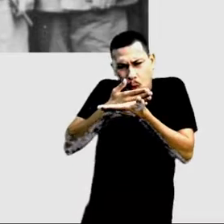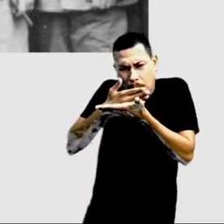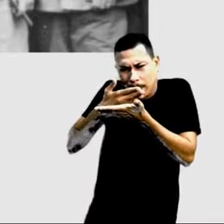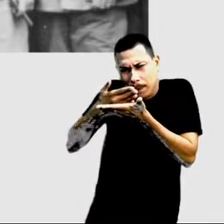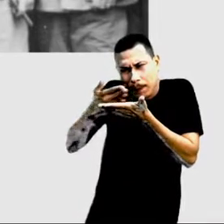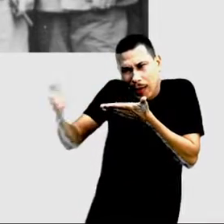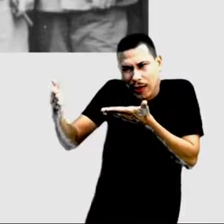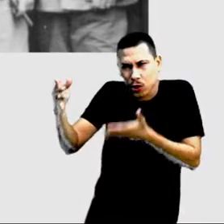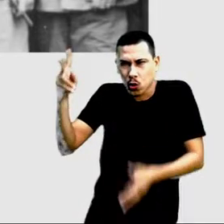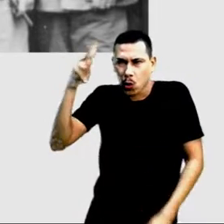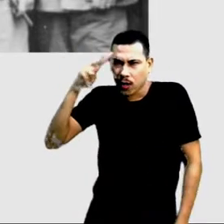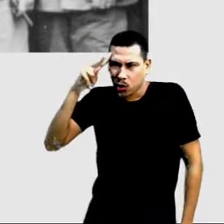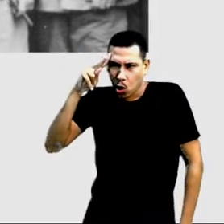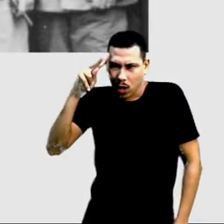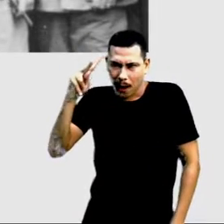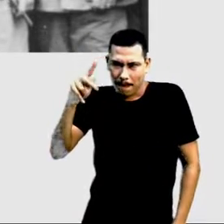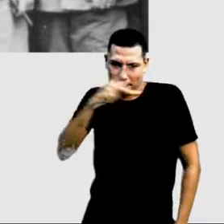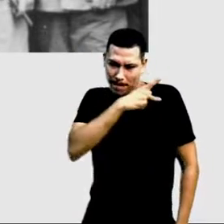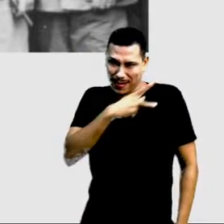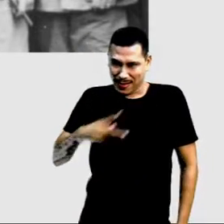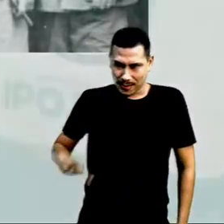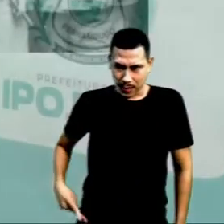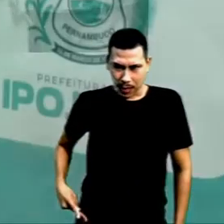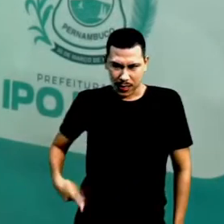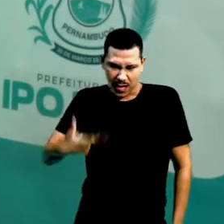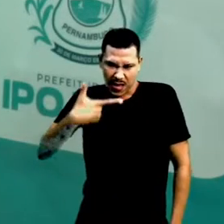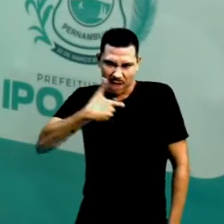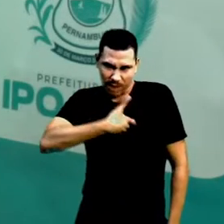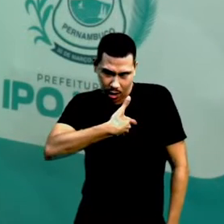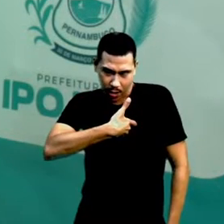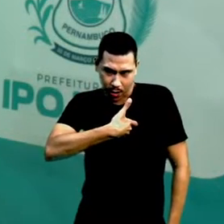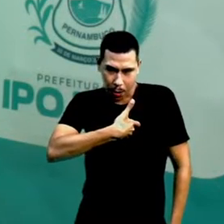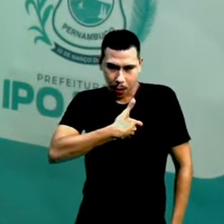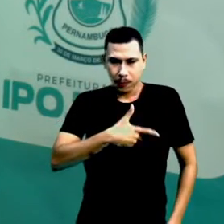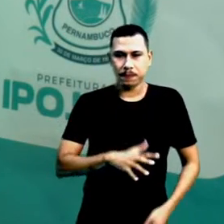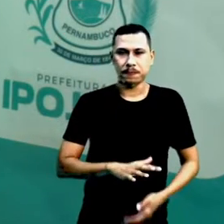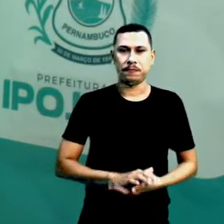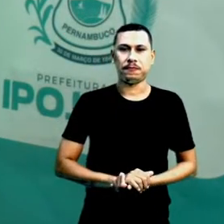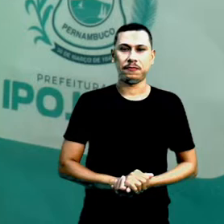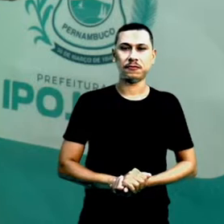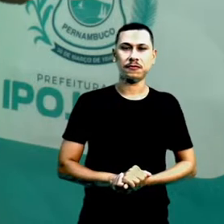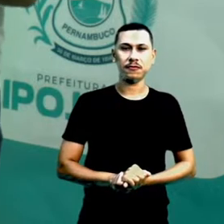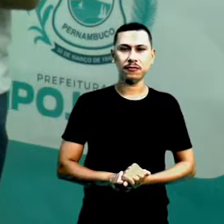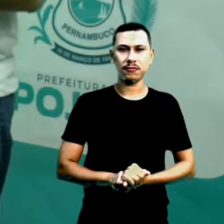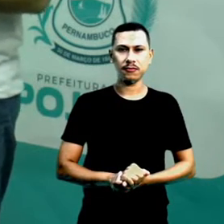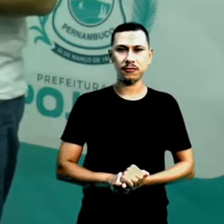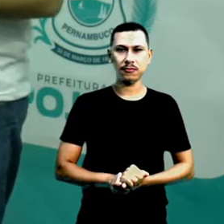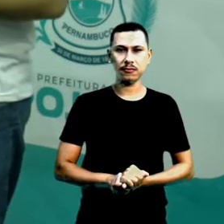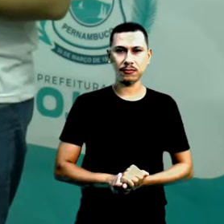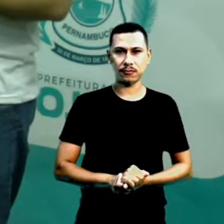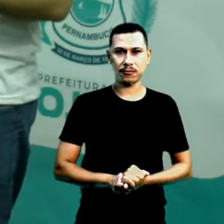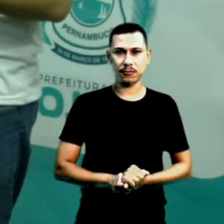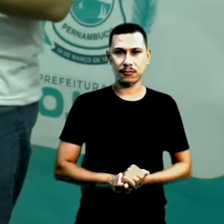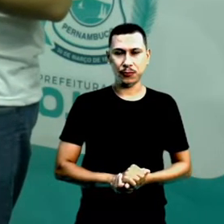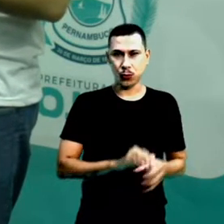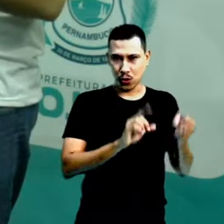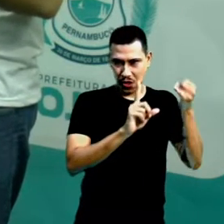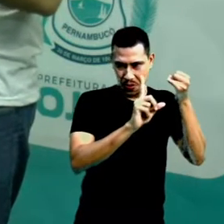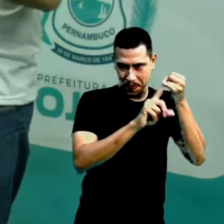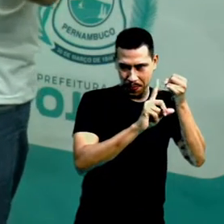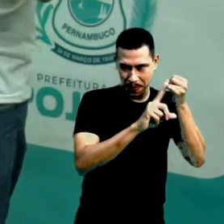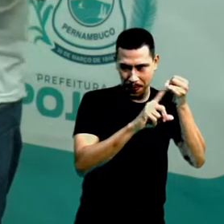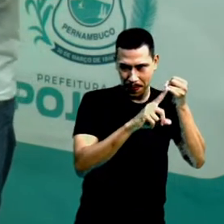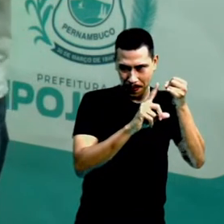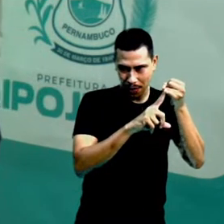Antecedentes, né? Quais são os antecedentes aí do período chamado de Era Vargas? Primeiramente, nós vamos ter